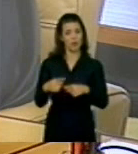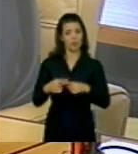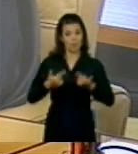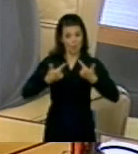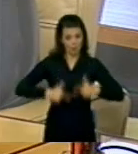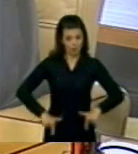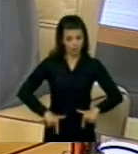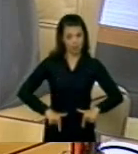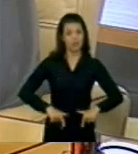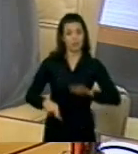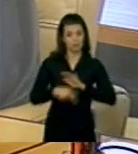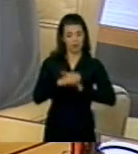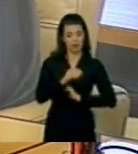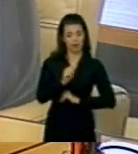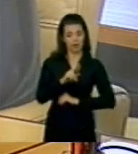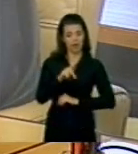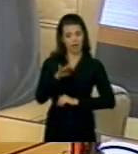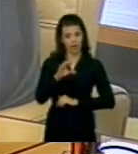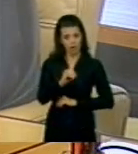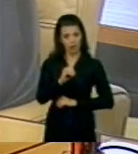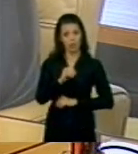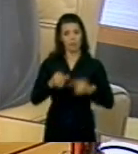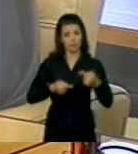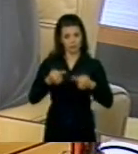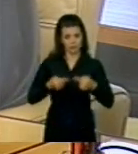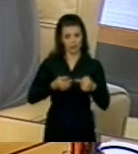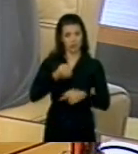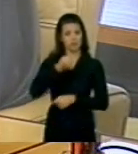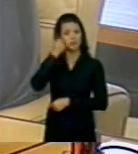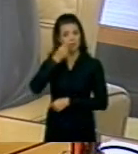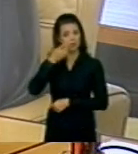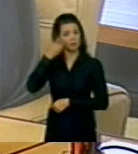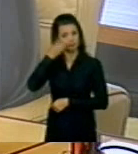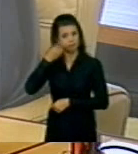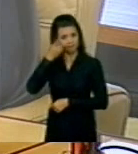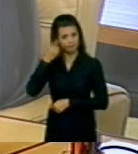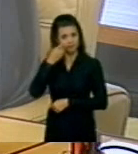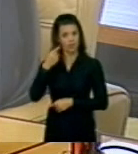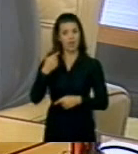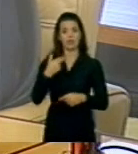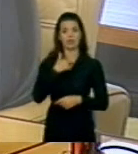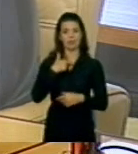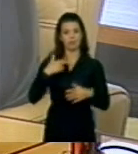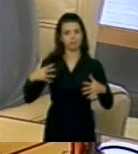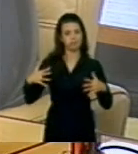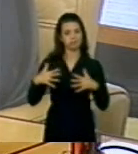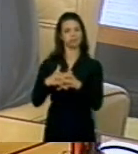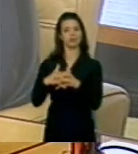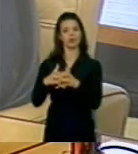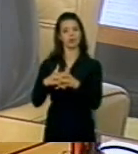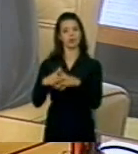referente ao cargo e àqueles que o detêm, não pode ser confundida em nenhum momento